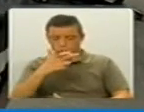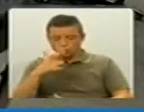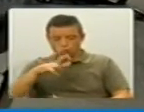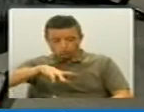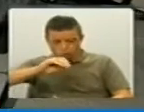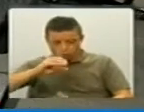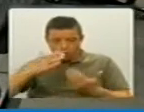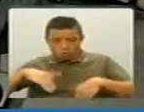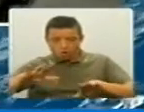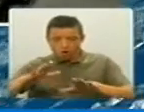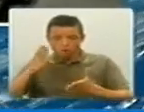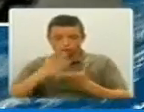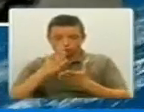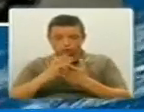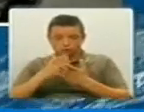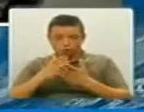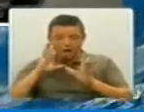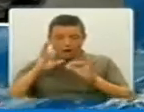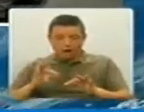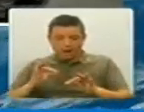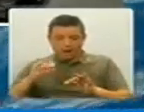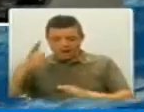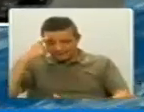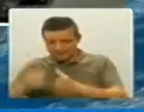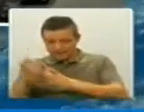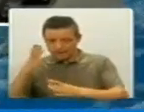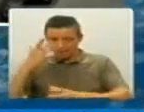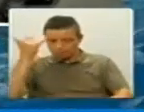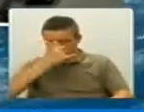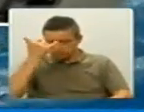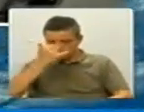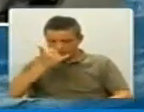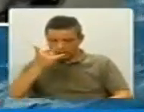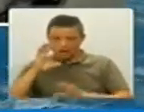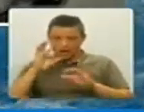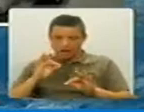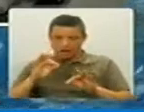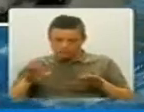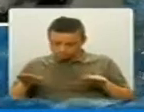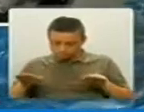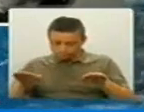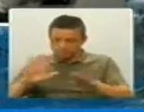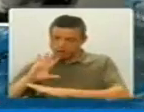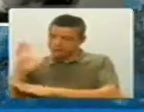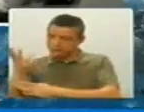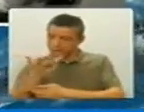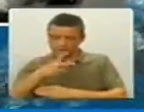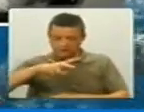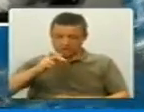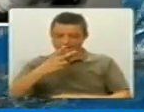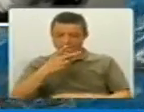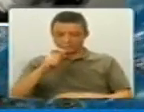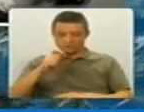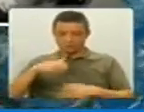criar precisamente um software que consiga simular a nave, simular todo o ambiente à volta da nave e